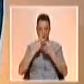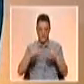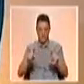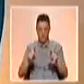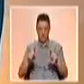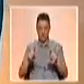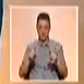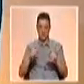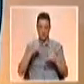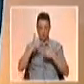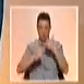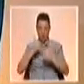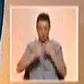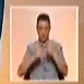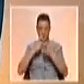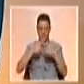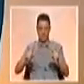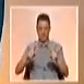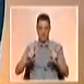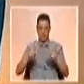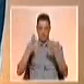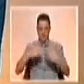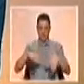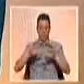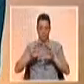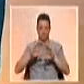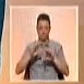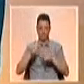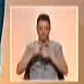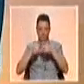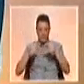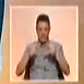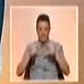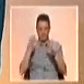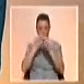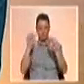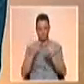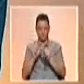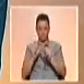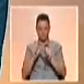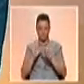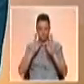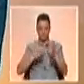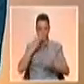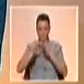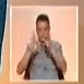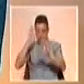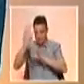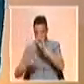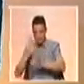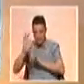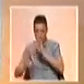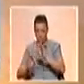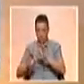de tonalidades, por exemplo, durante o ano. Mas um leito de plantas são sistemas, já aqui foi falado de tratamento de esgotos,